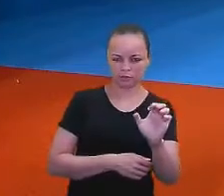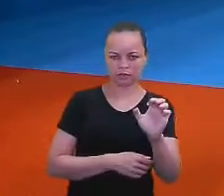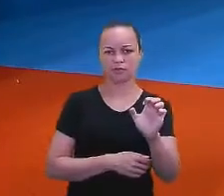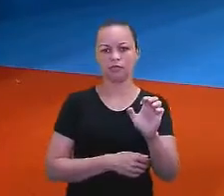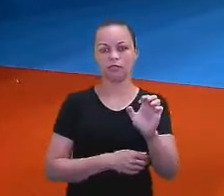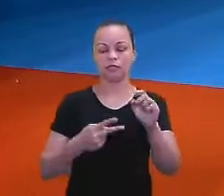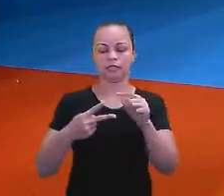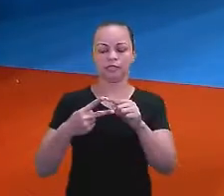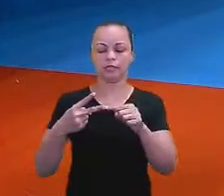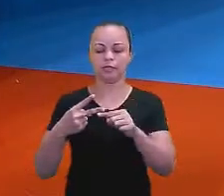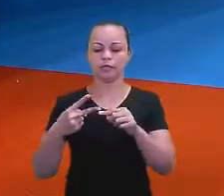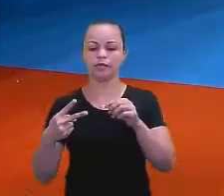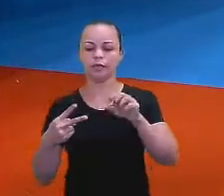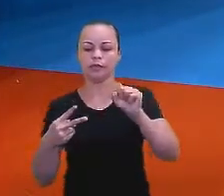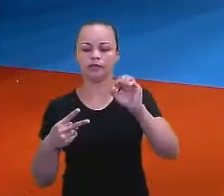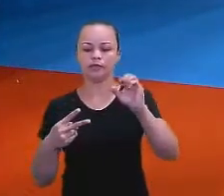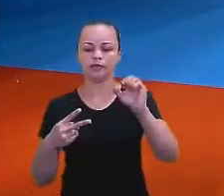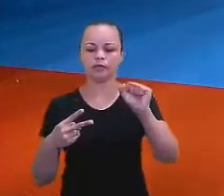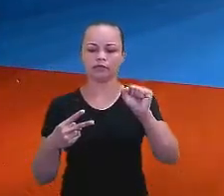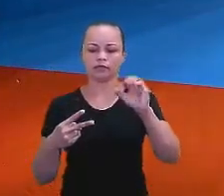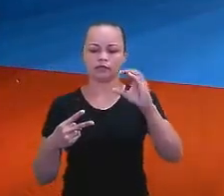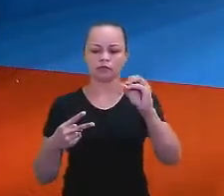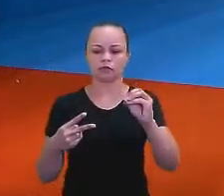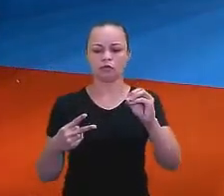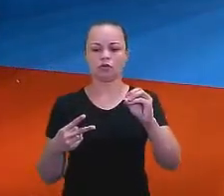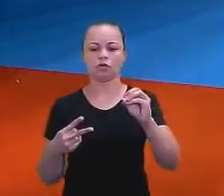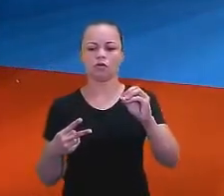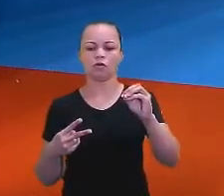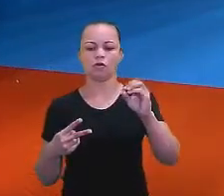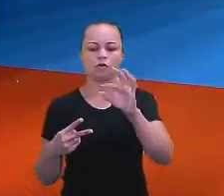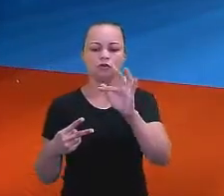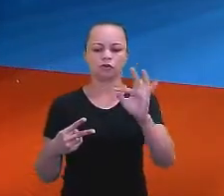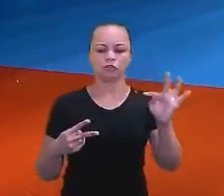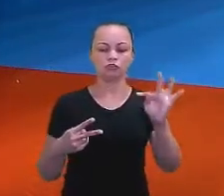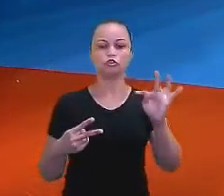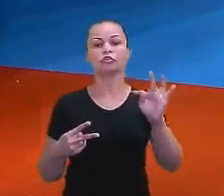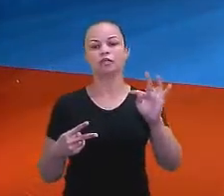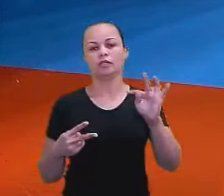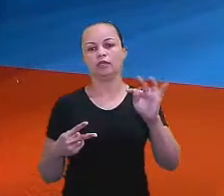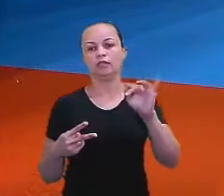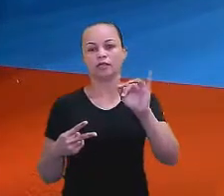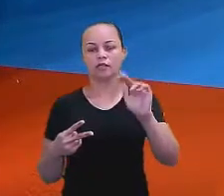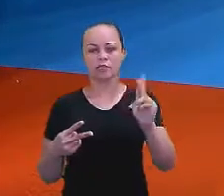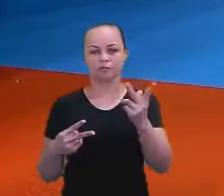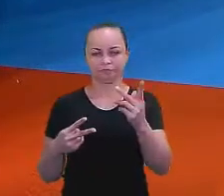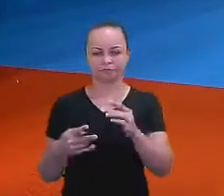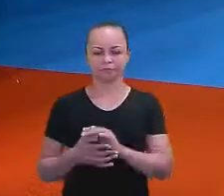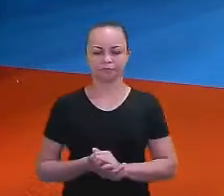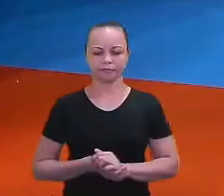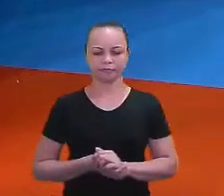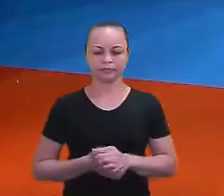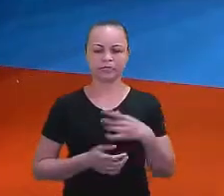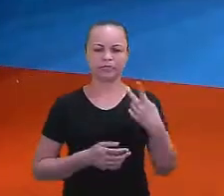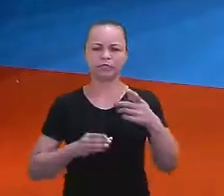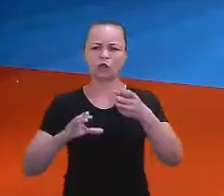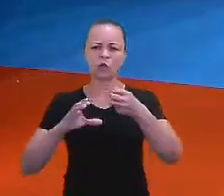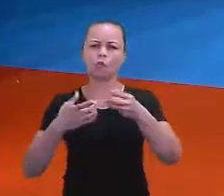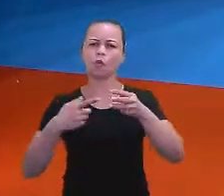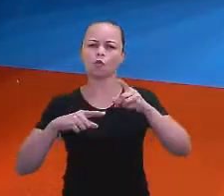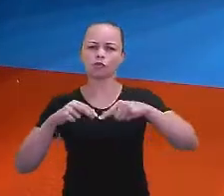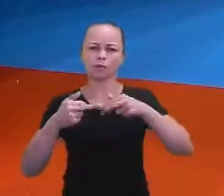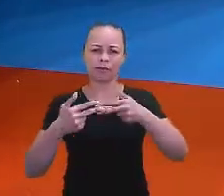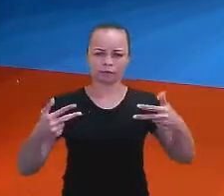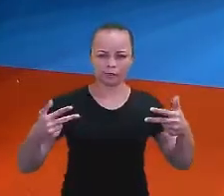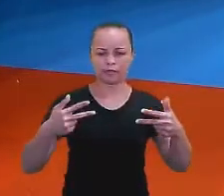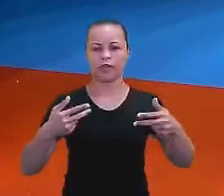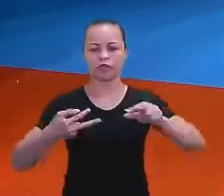tá? Segura essas informações. Daí o que é que eles pegaram? O material genético, ou seja, o que dá as características